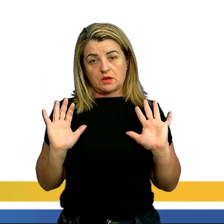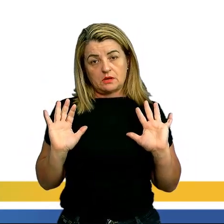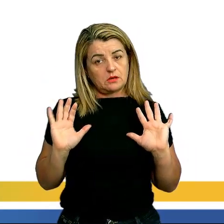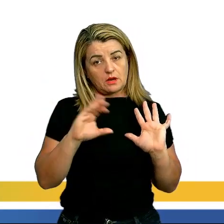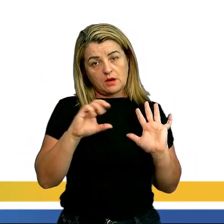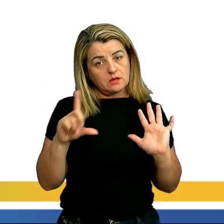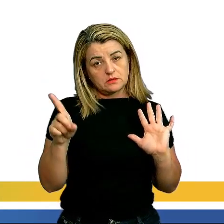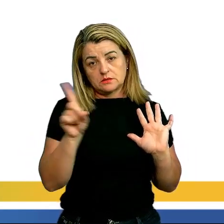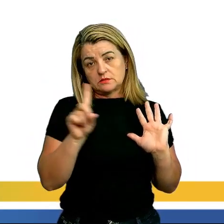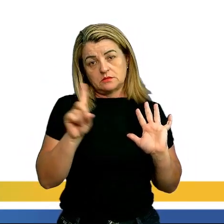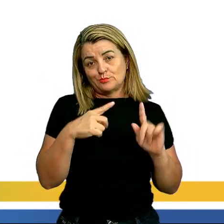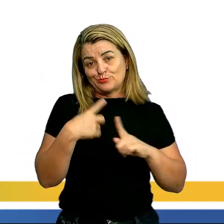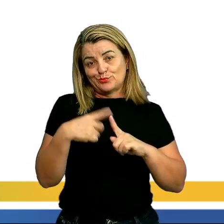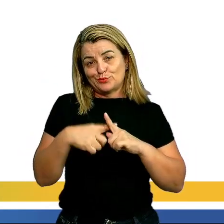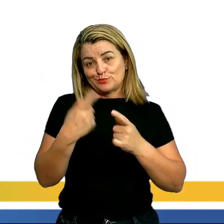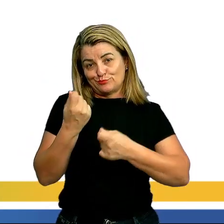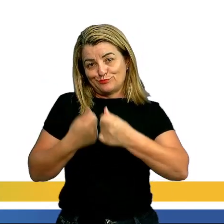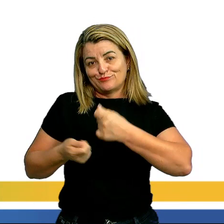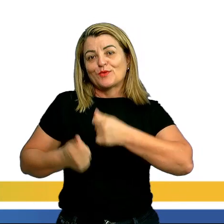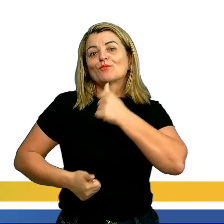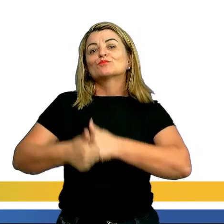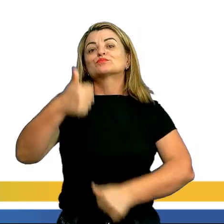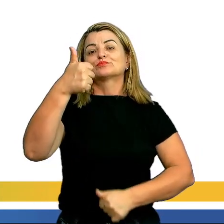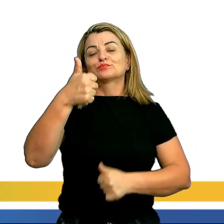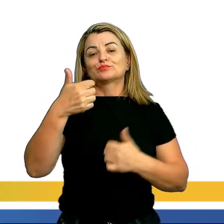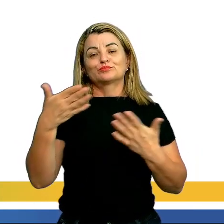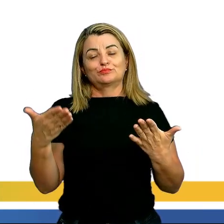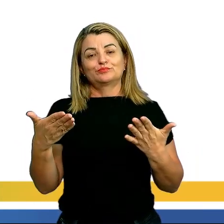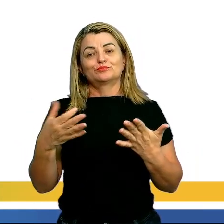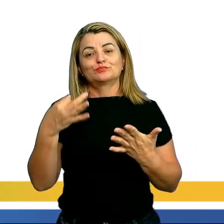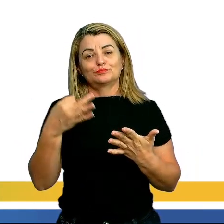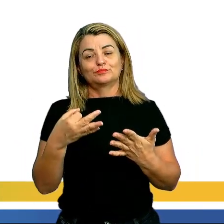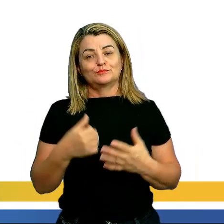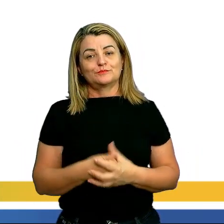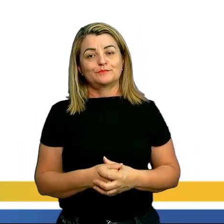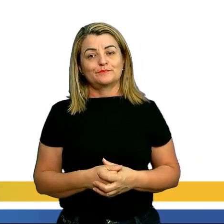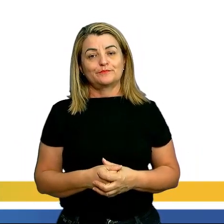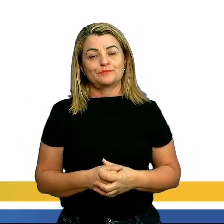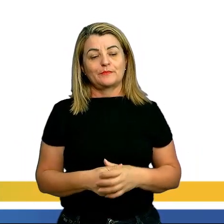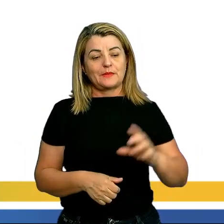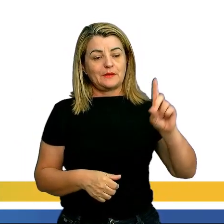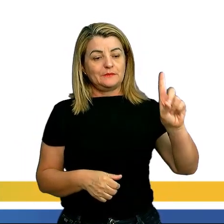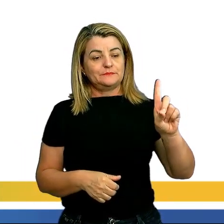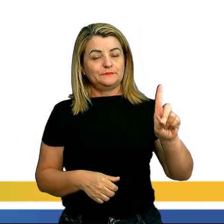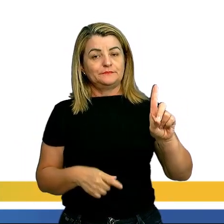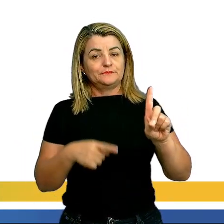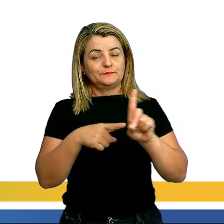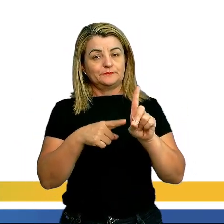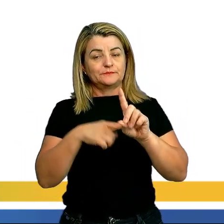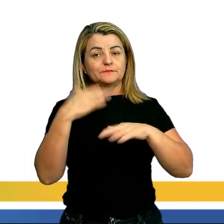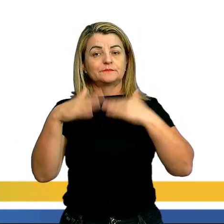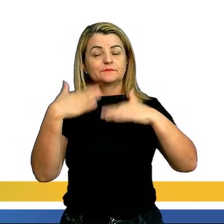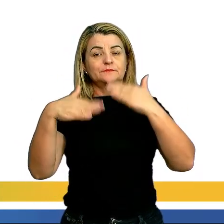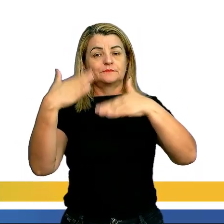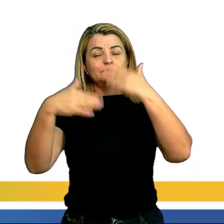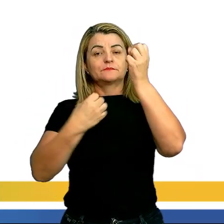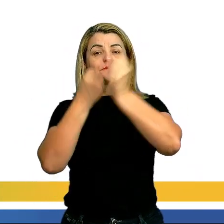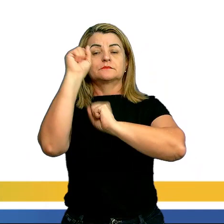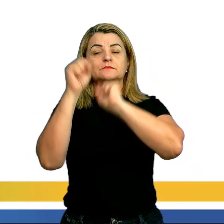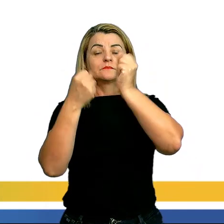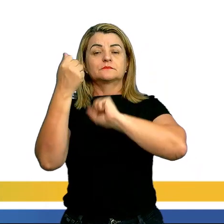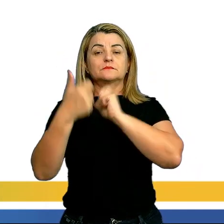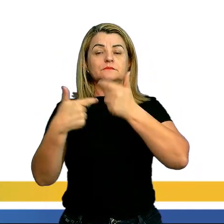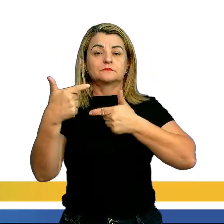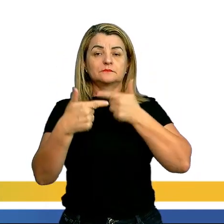a economia se recuperou e os Estados Unidos estão aí hoje bombando, claro que deu certo, né? Na letra D está dizendo que o desenvolvimento da indústria bélica,